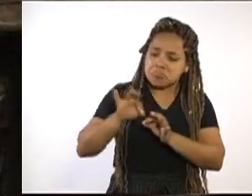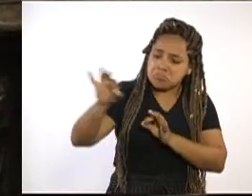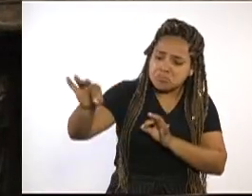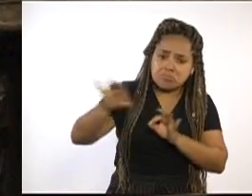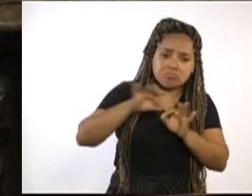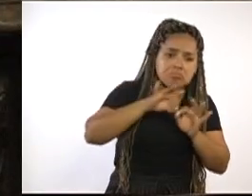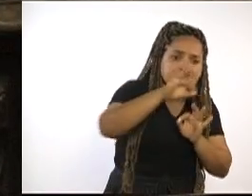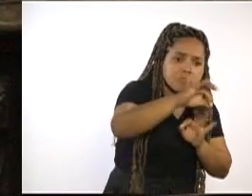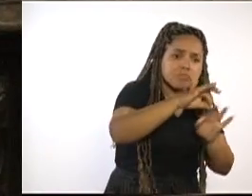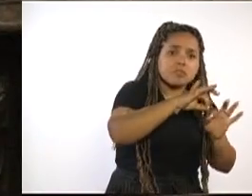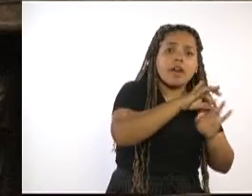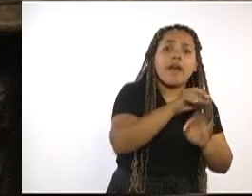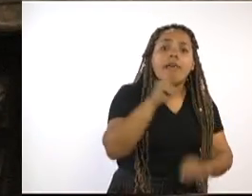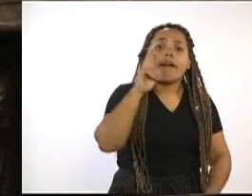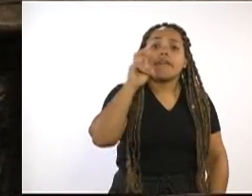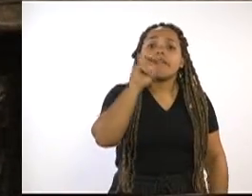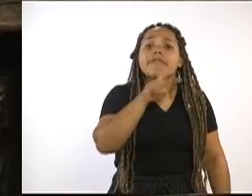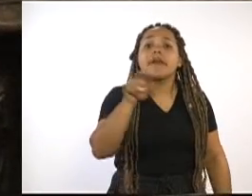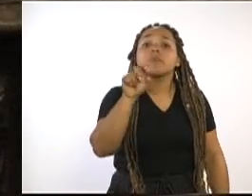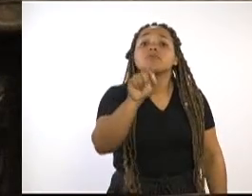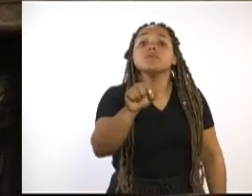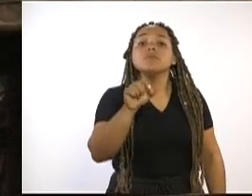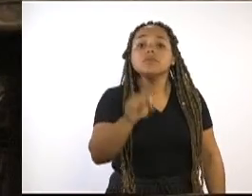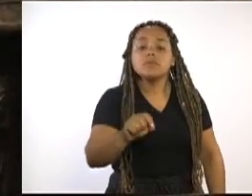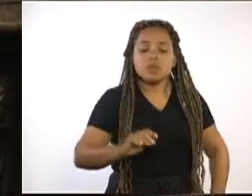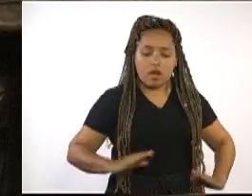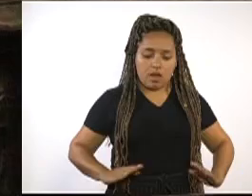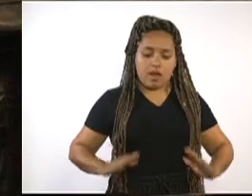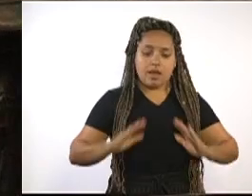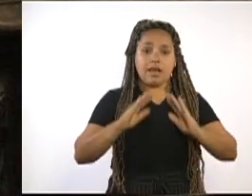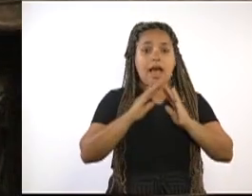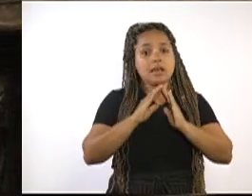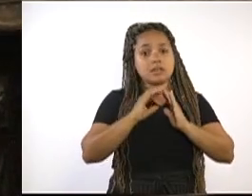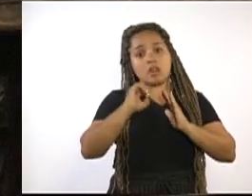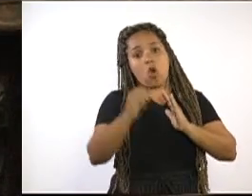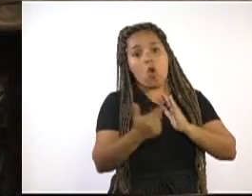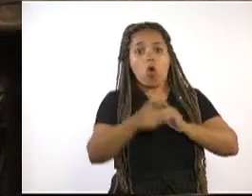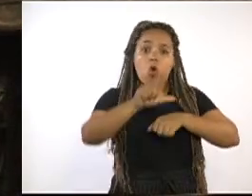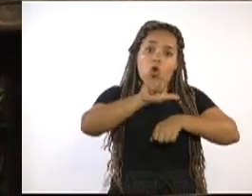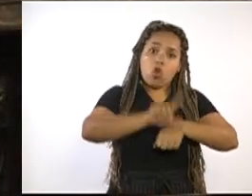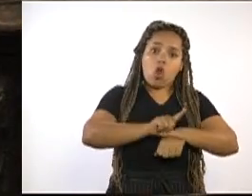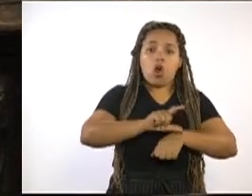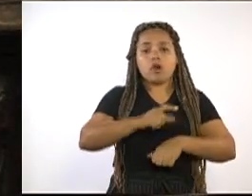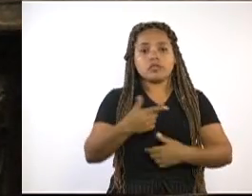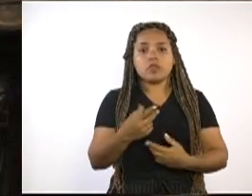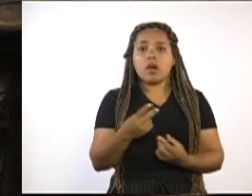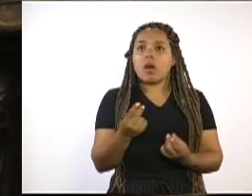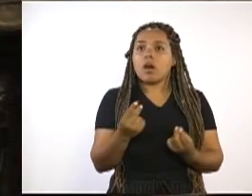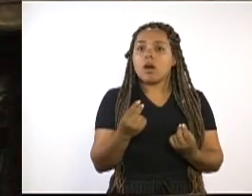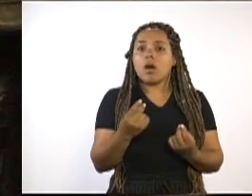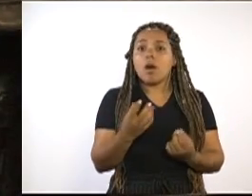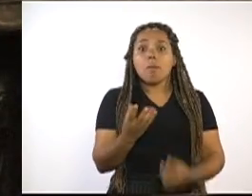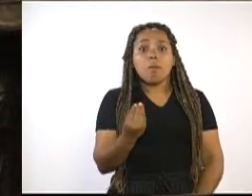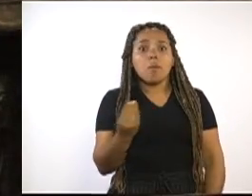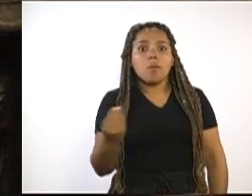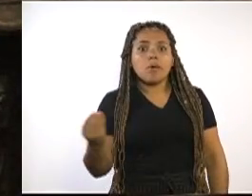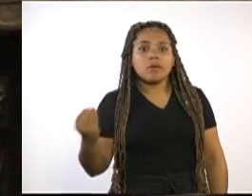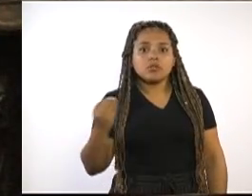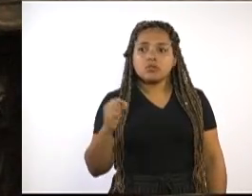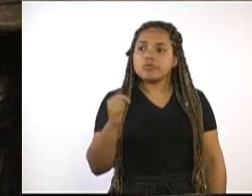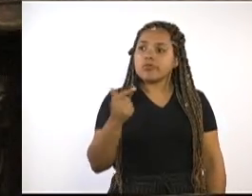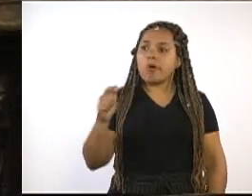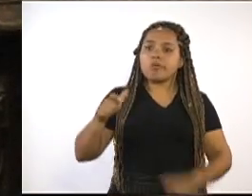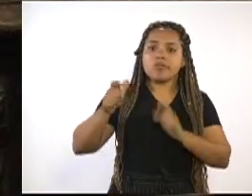veremos casas, lojas e tantos outros locais